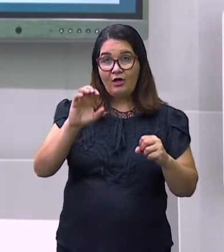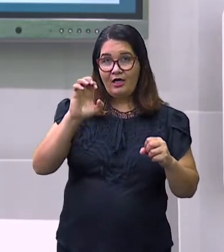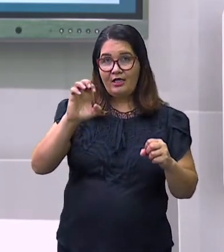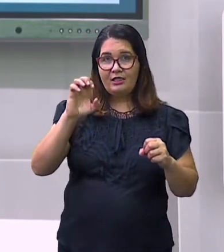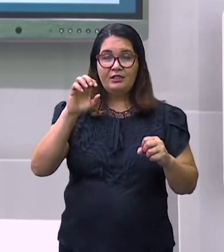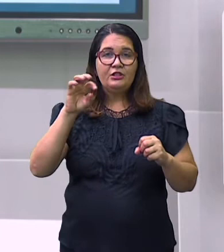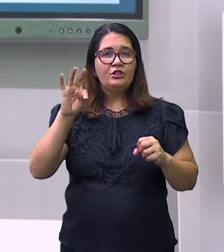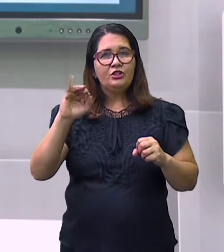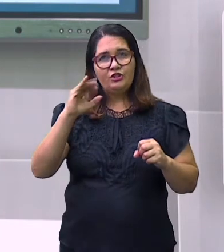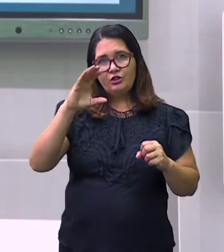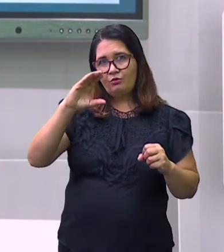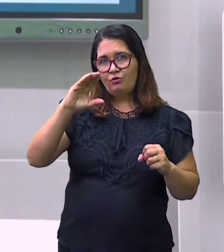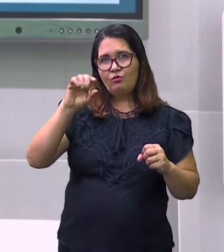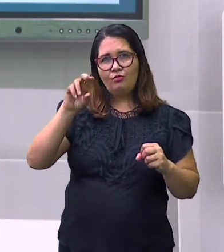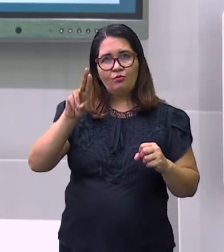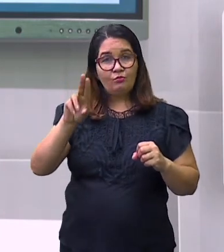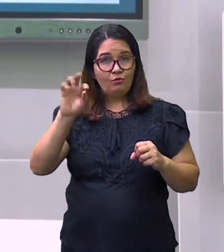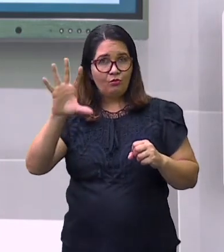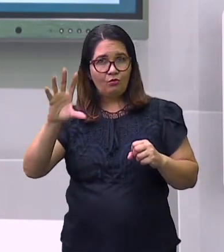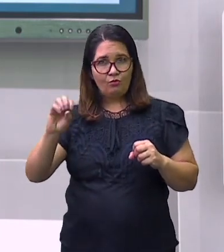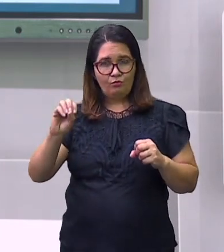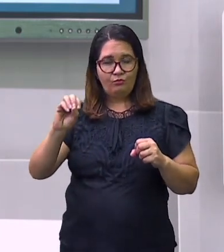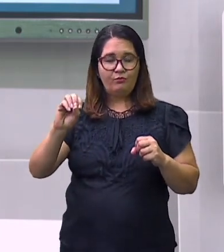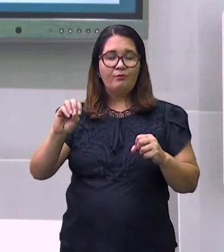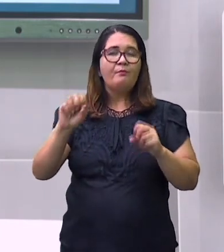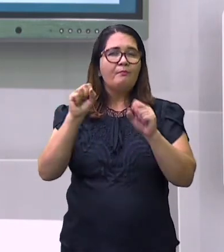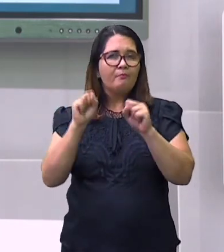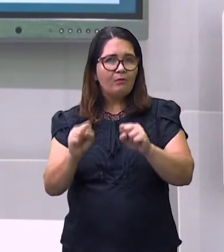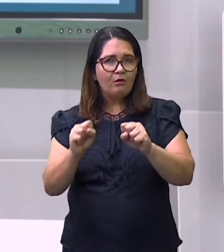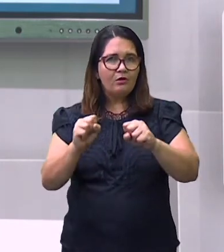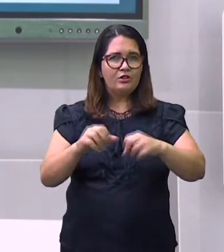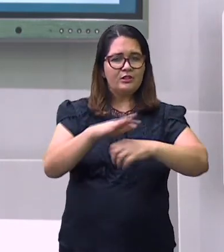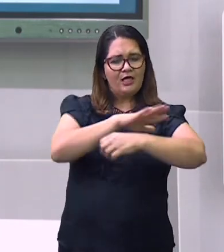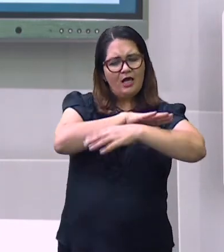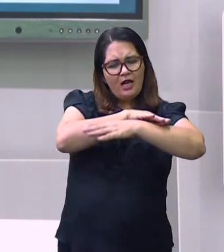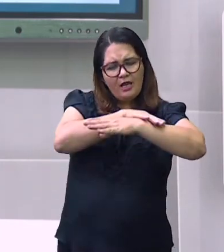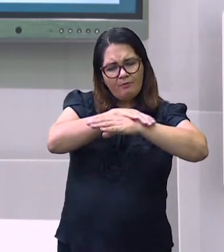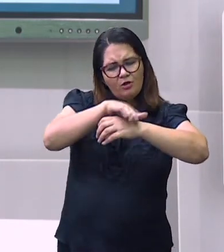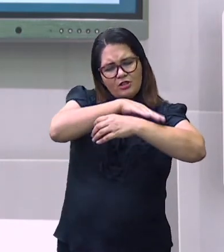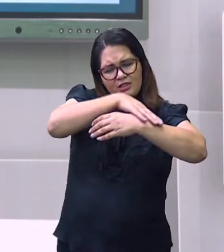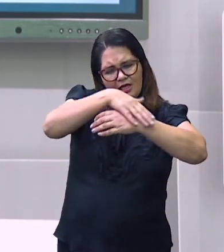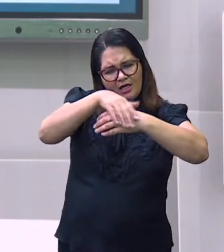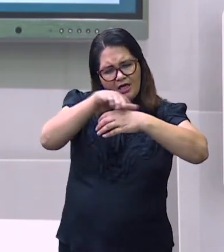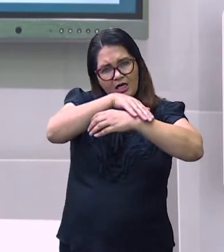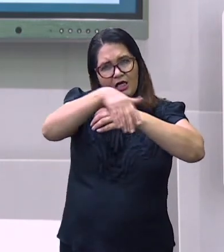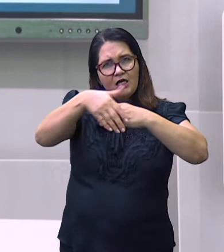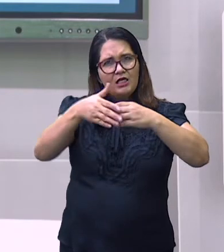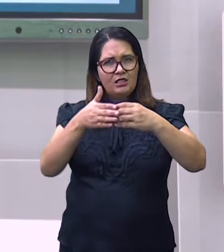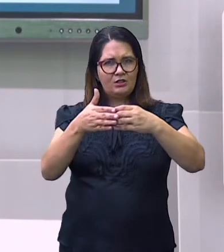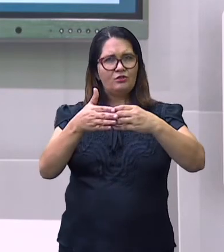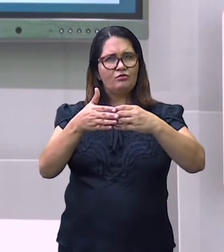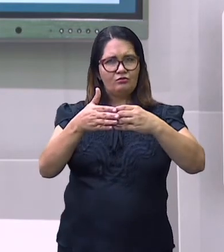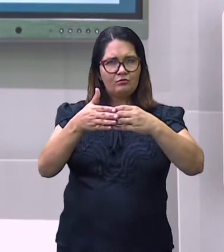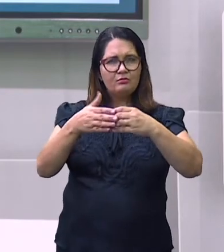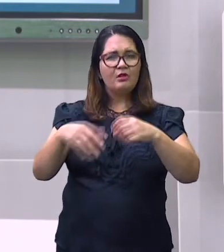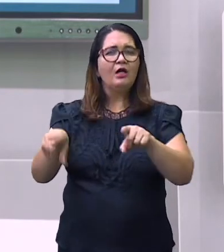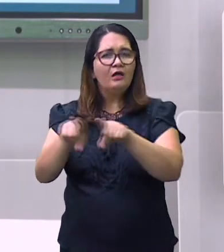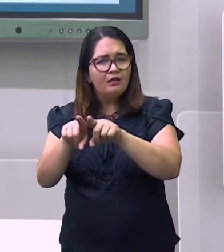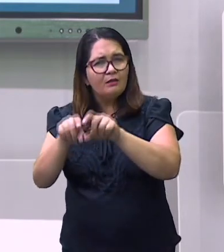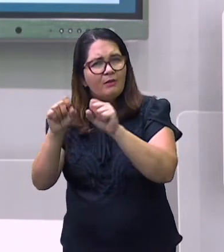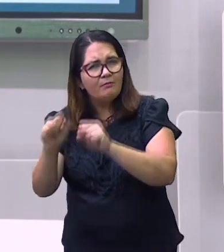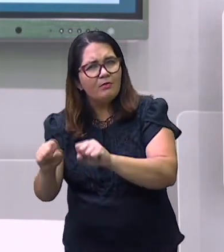rugoso. Aí a gente vai ter a presença de pequenos pontinhos